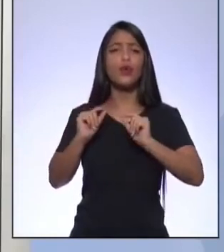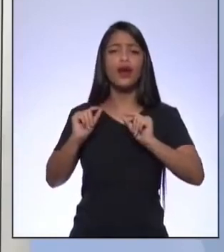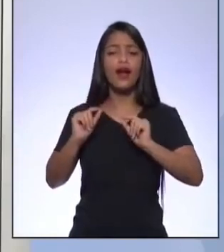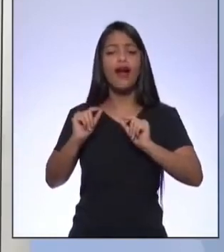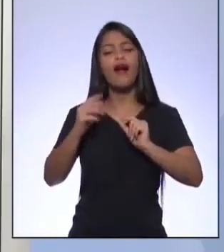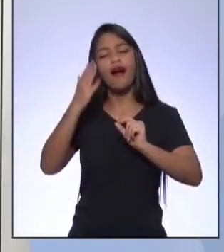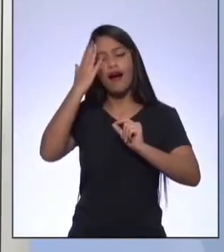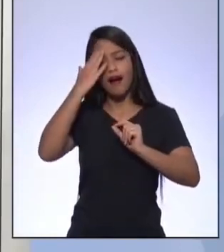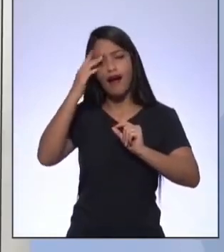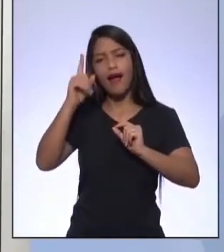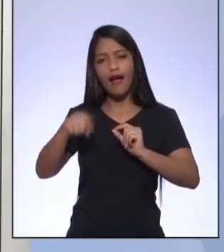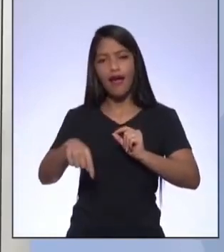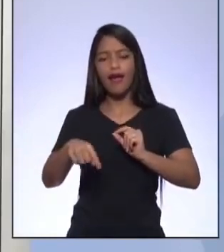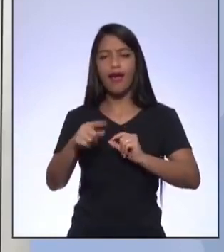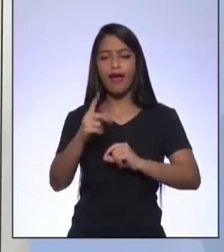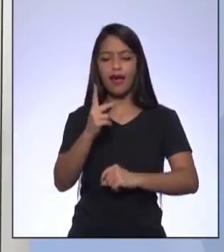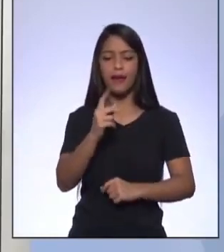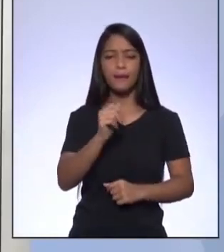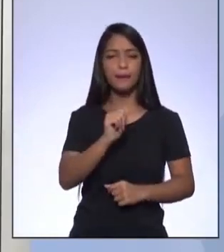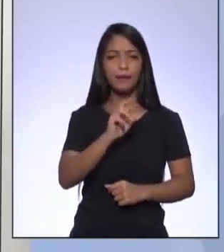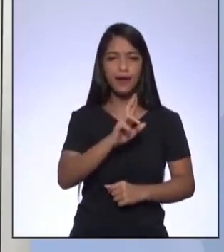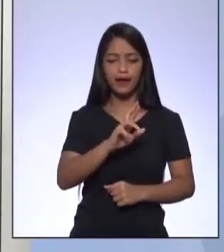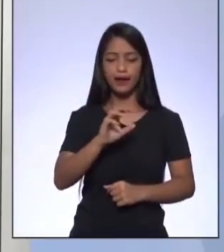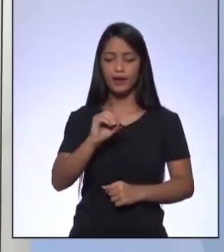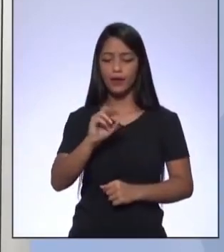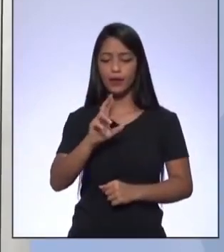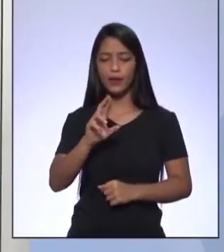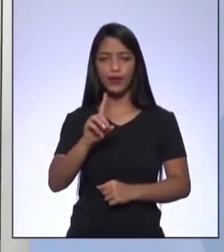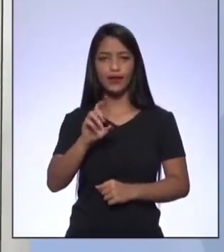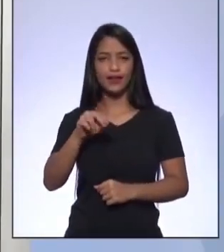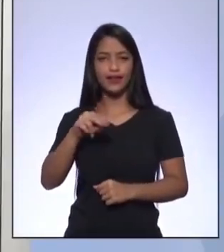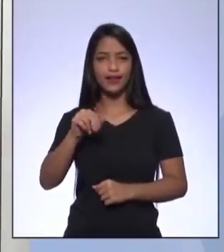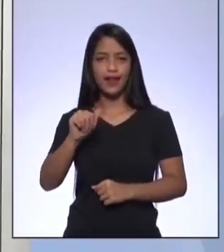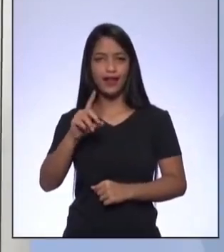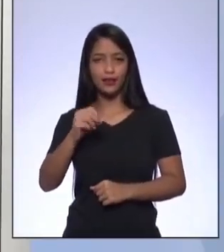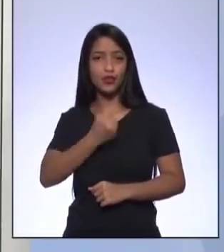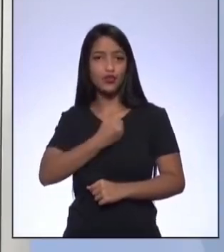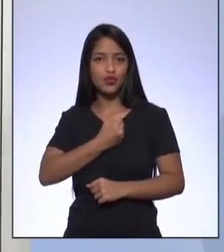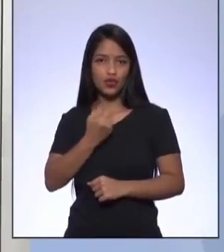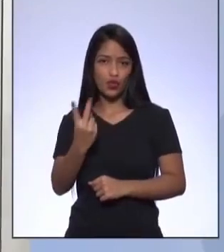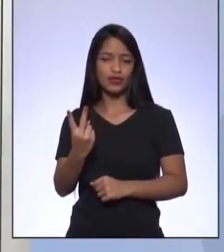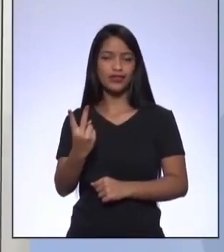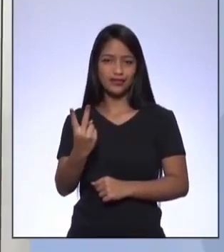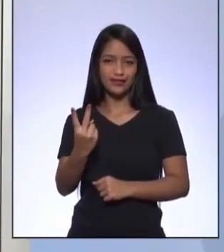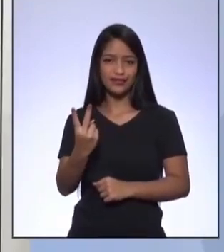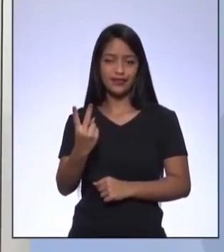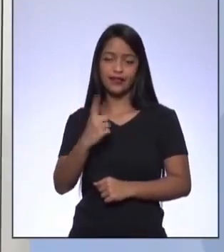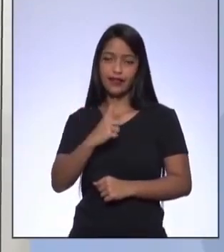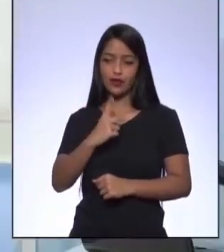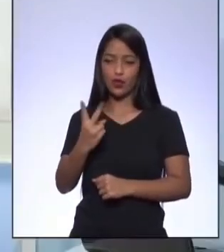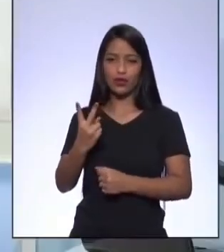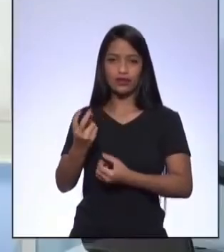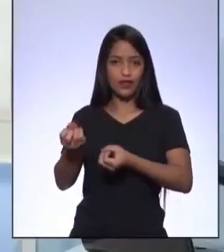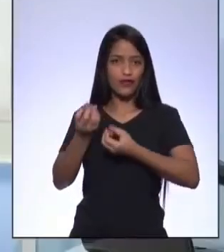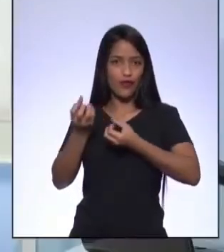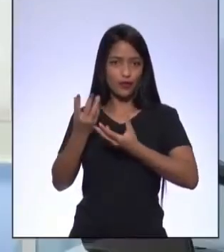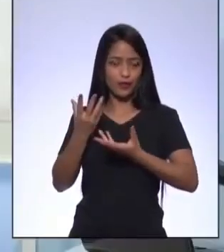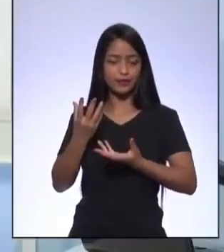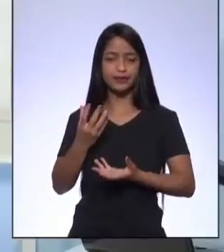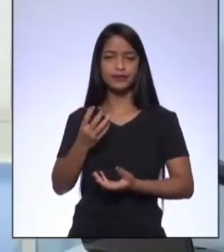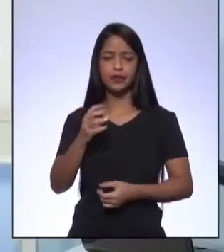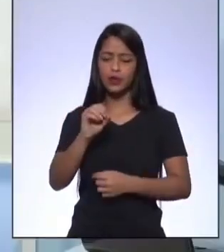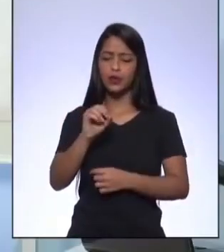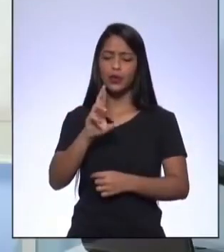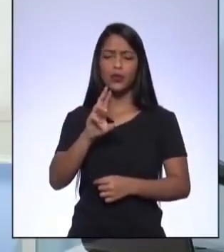par ordenado. Tudo bem? Par ordenado. Por que ele é par? Duas informações. E por que ordenado?